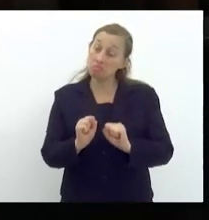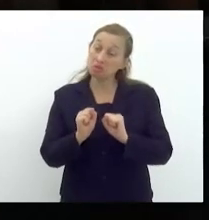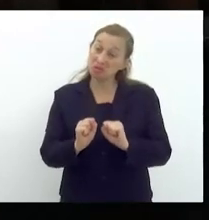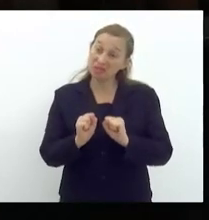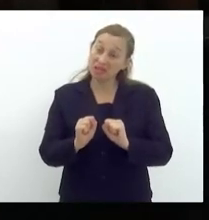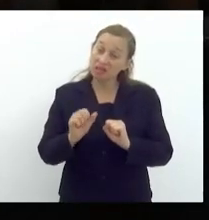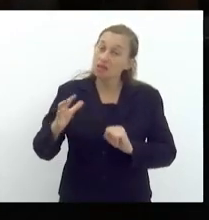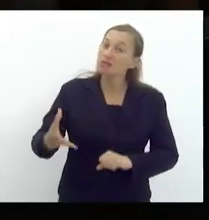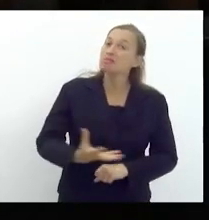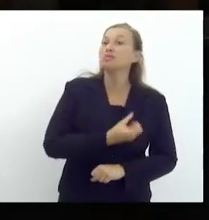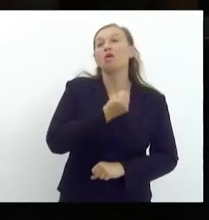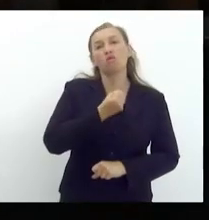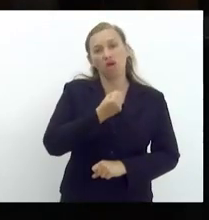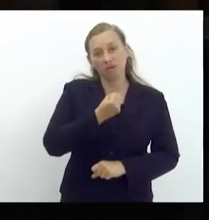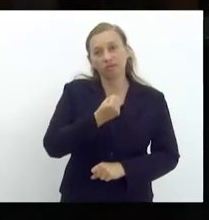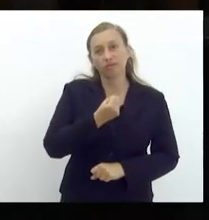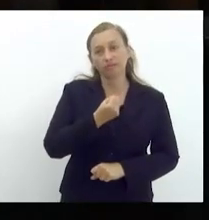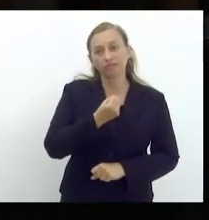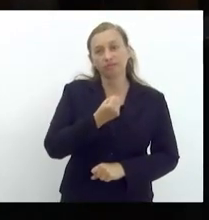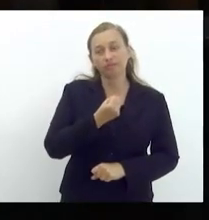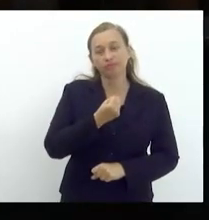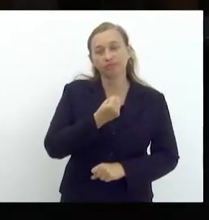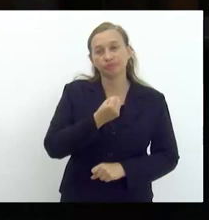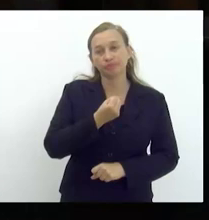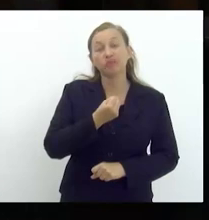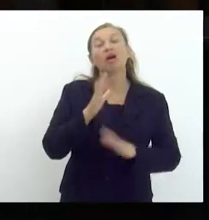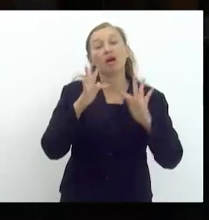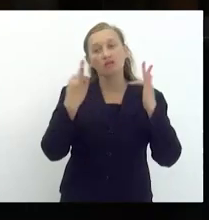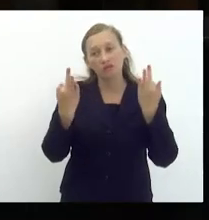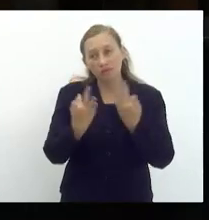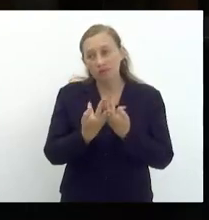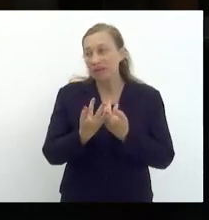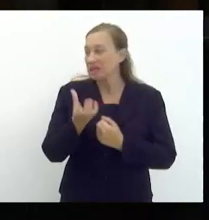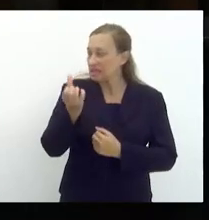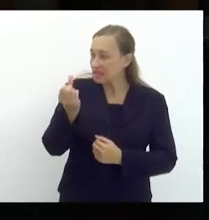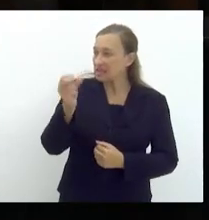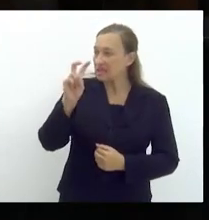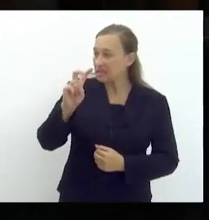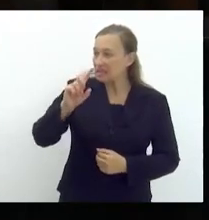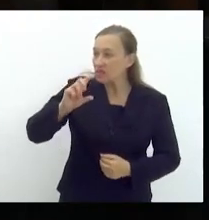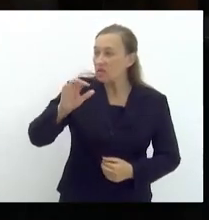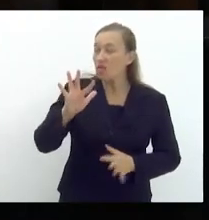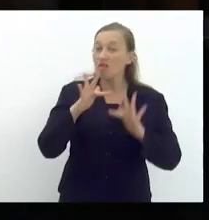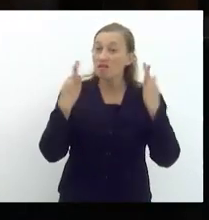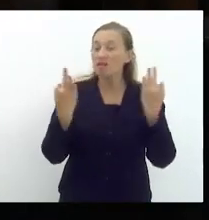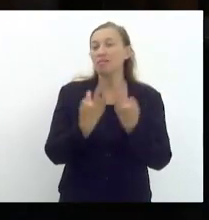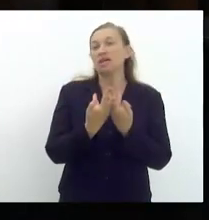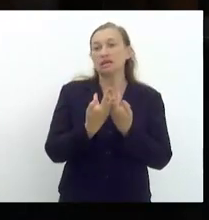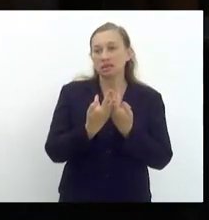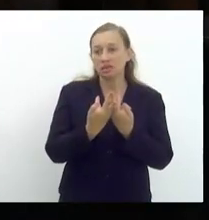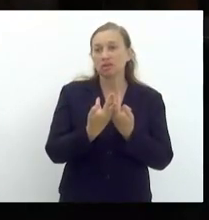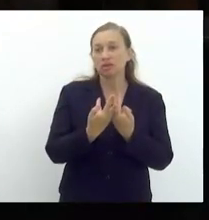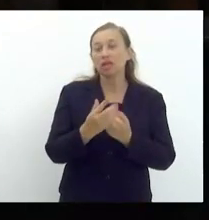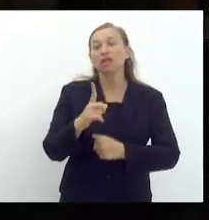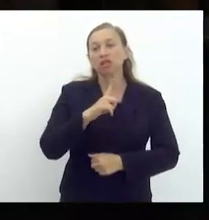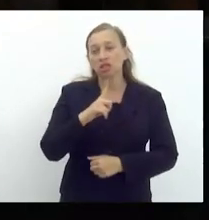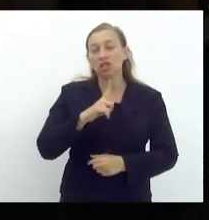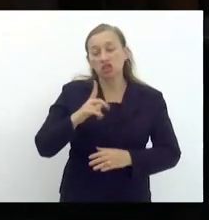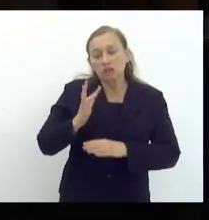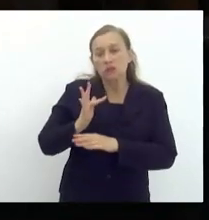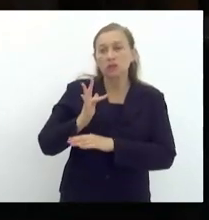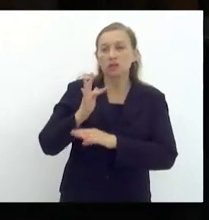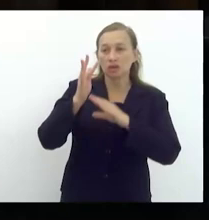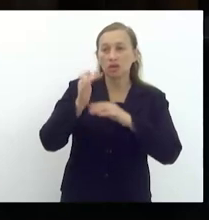gente pudesse salvar essas famílias essas 65 famílias que tinha esperança